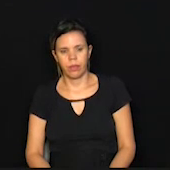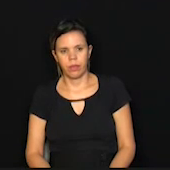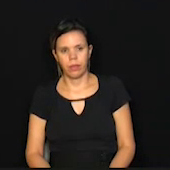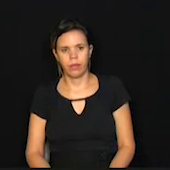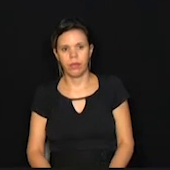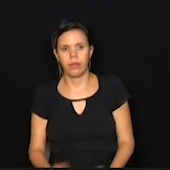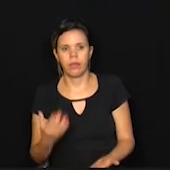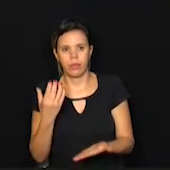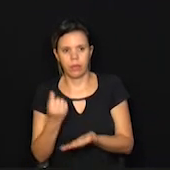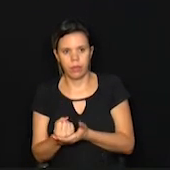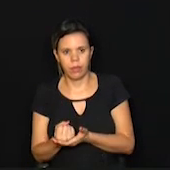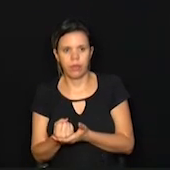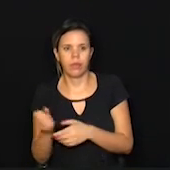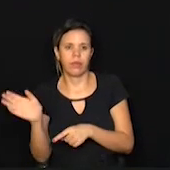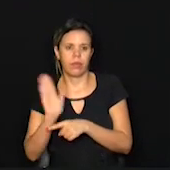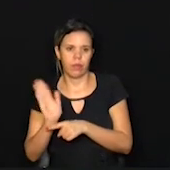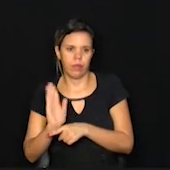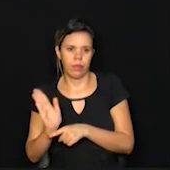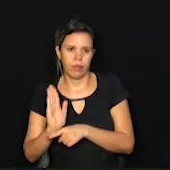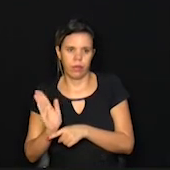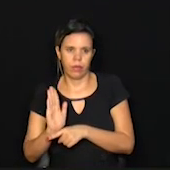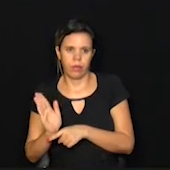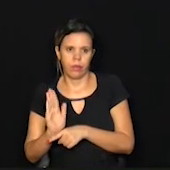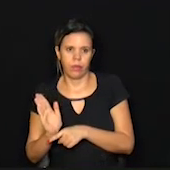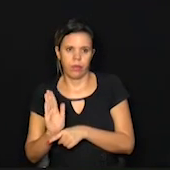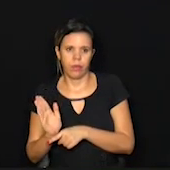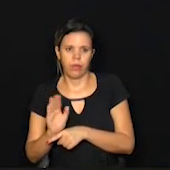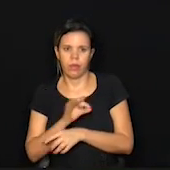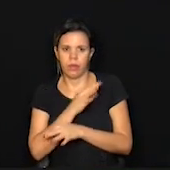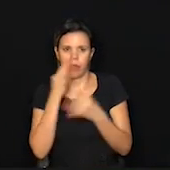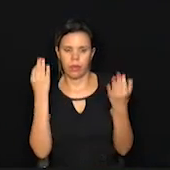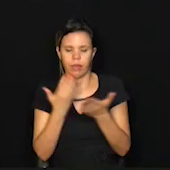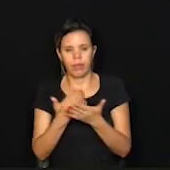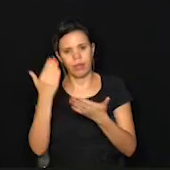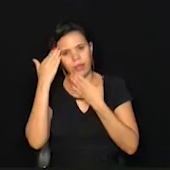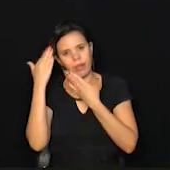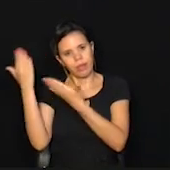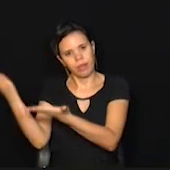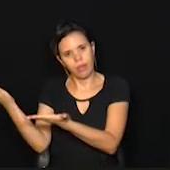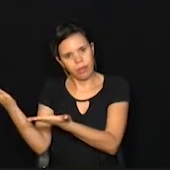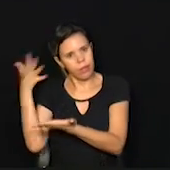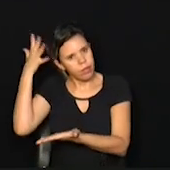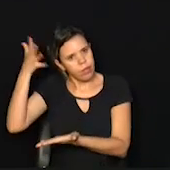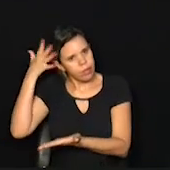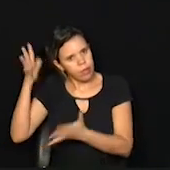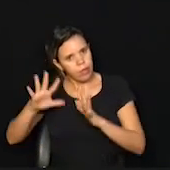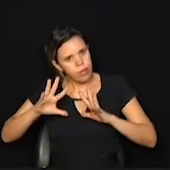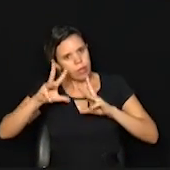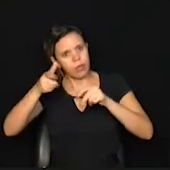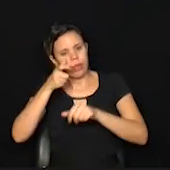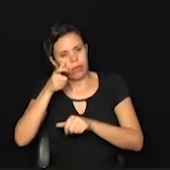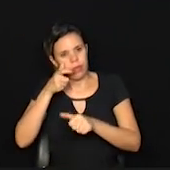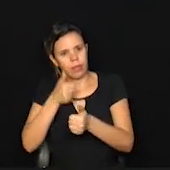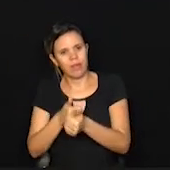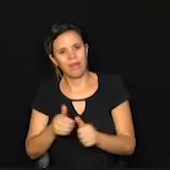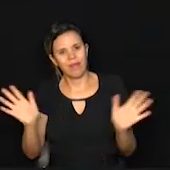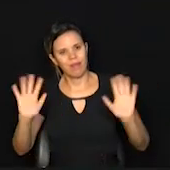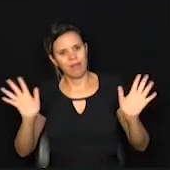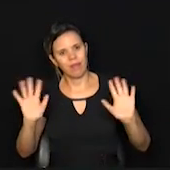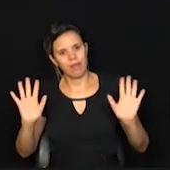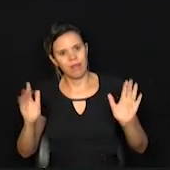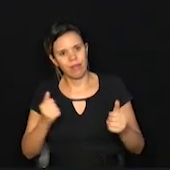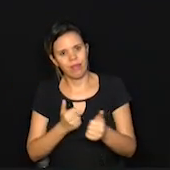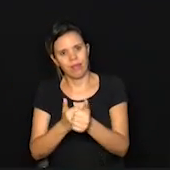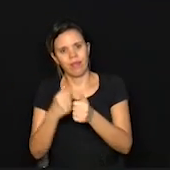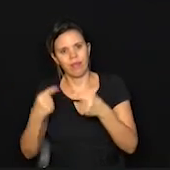armazenado esse esse vídeo aqui dessa excelente aula obrigado a volta obrigada a todas e todos que nos acompanhar Tchau